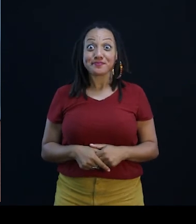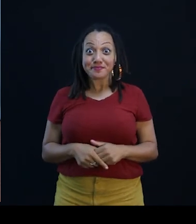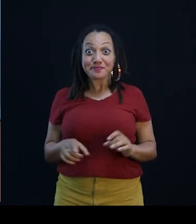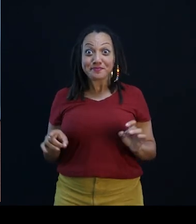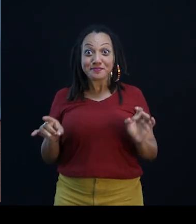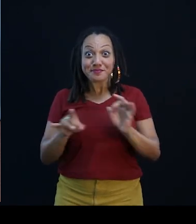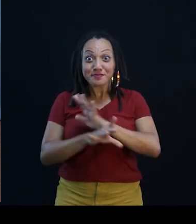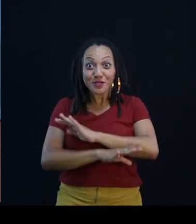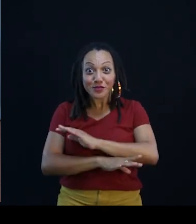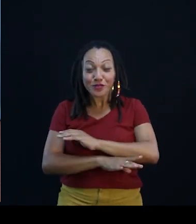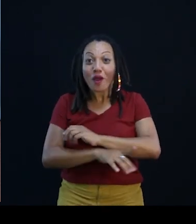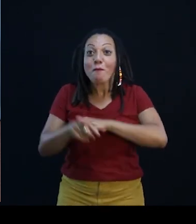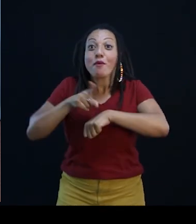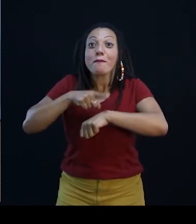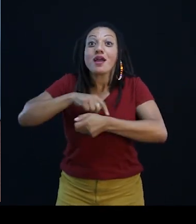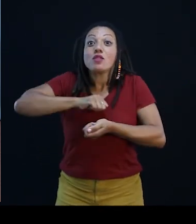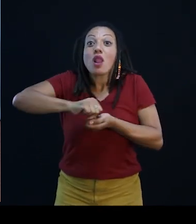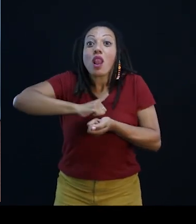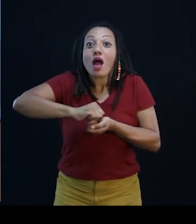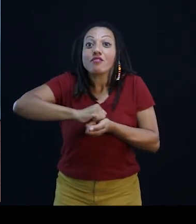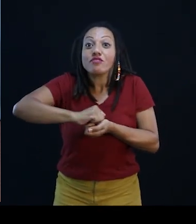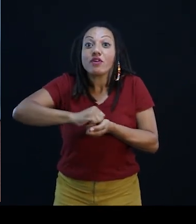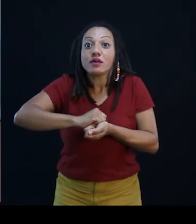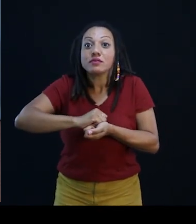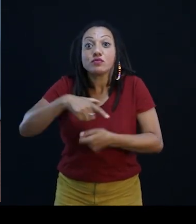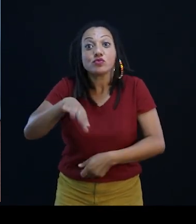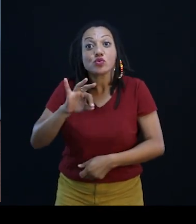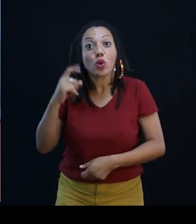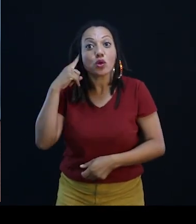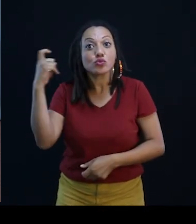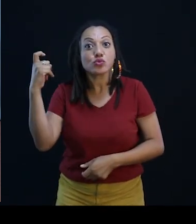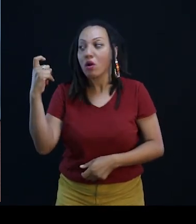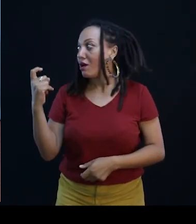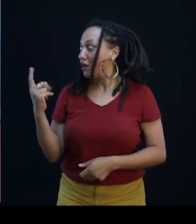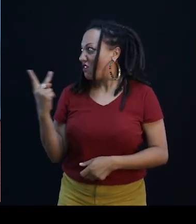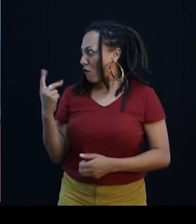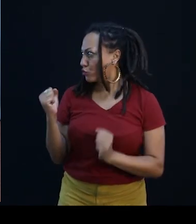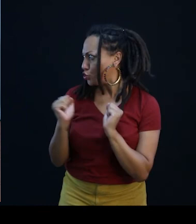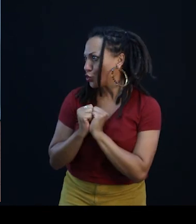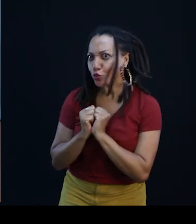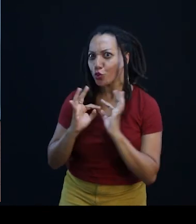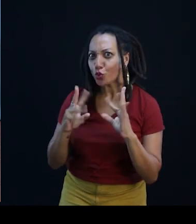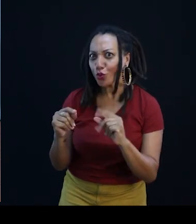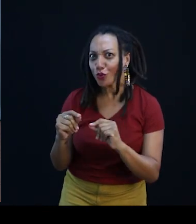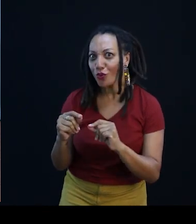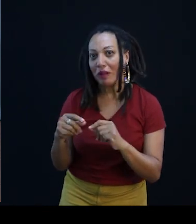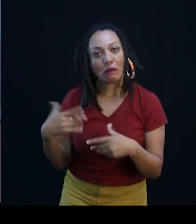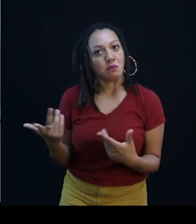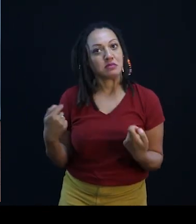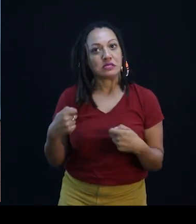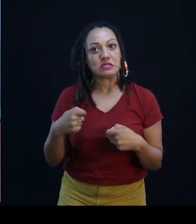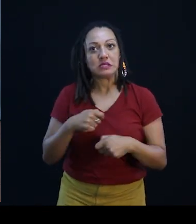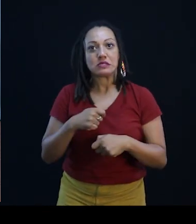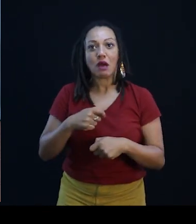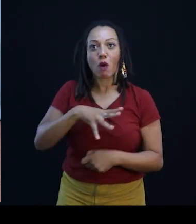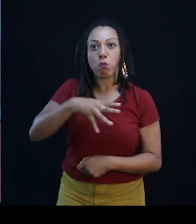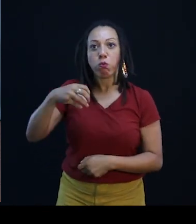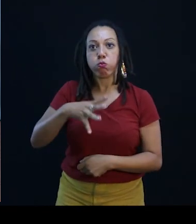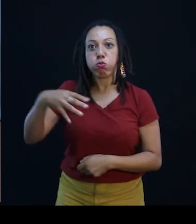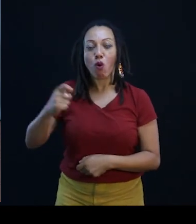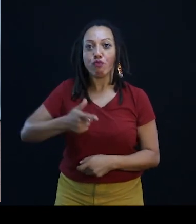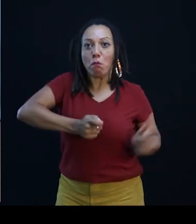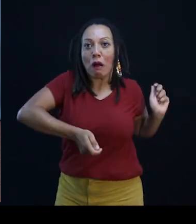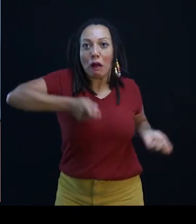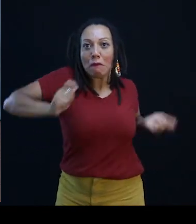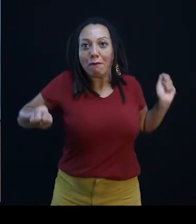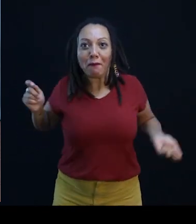pequenininha. Aí vai vir a hora de lavar a roupa. A gente precisa de um som. Juntos. Nossa, a gente vai conseguir tocar tudo. Só se a gente fosse um polvo. Pra ter